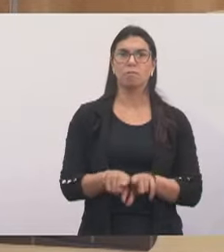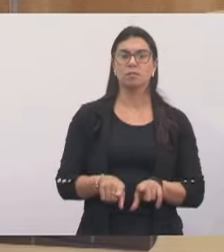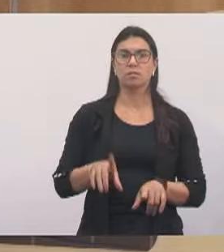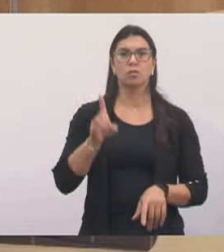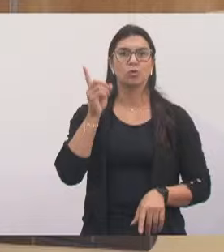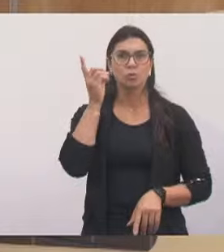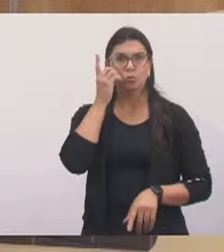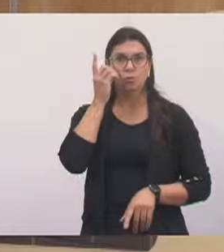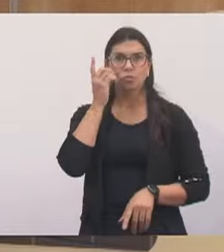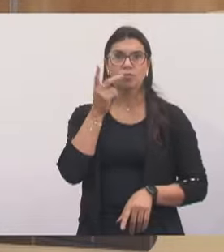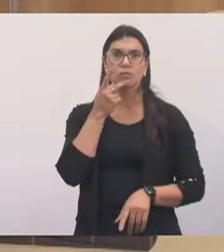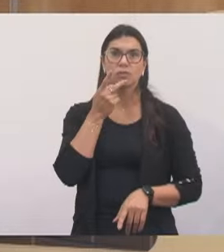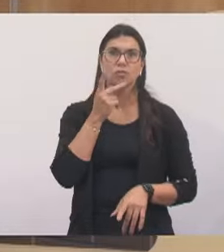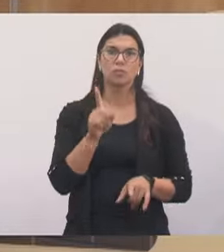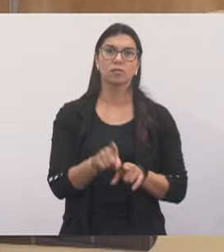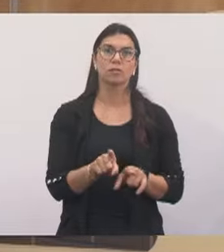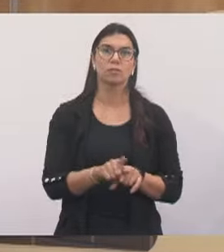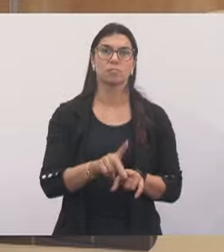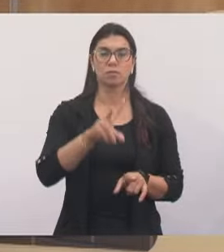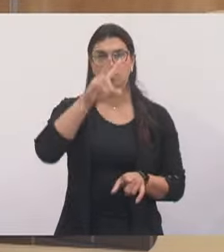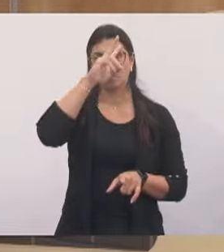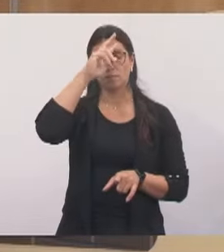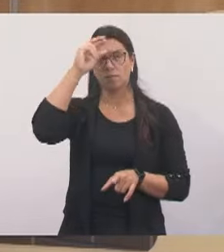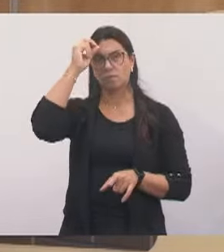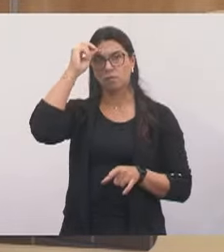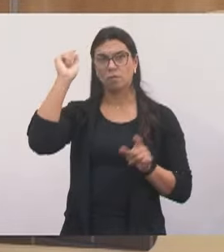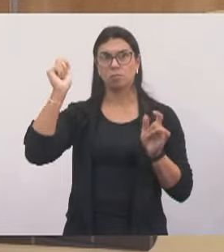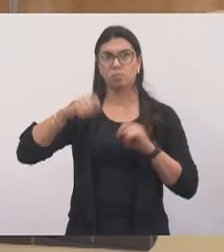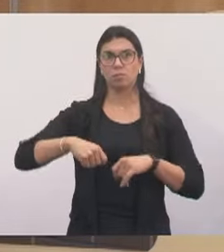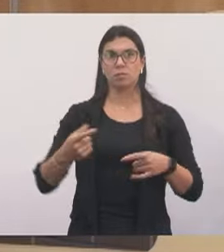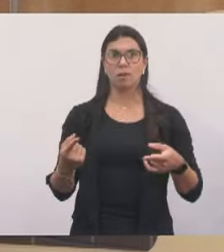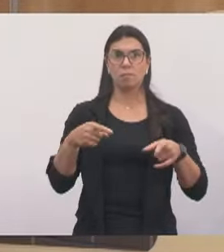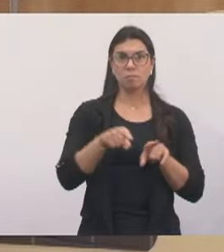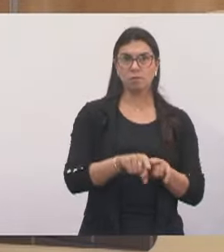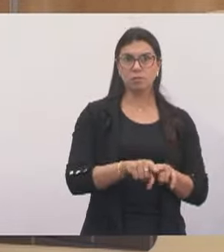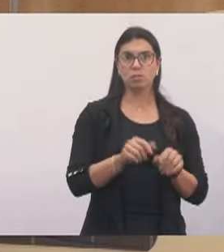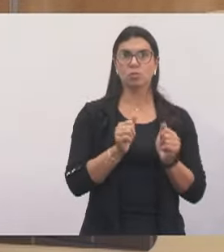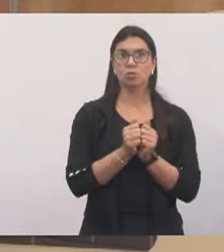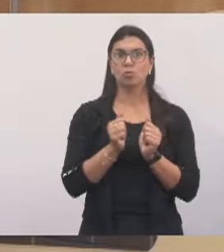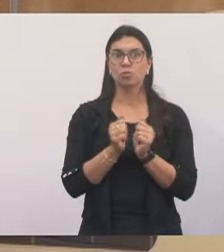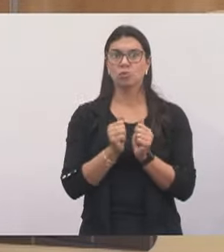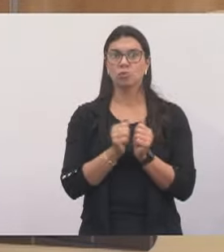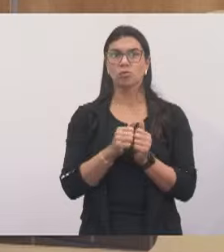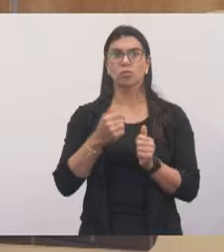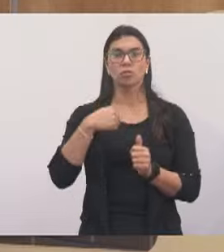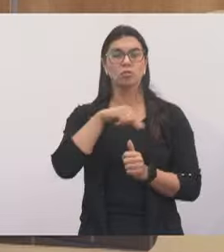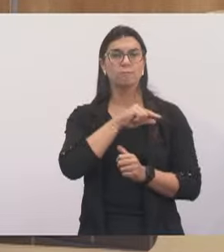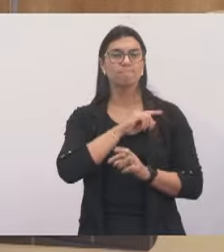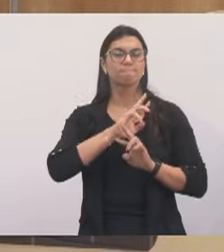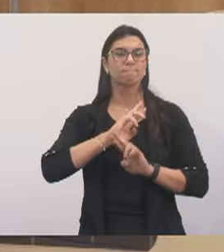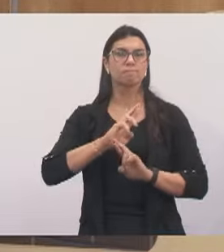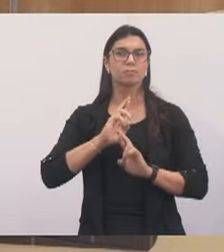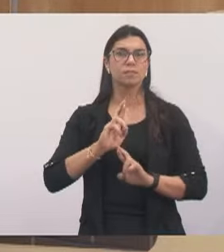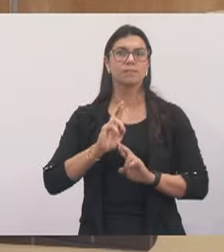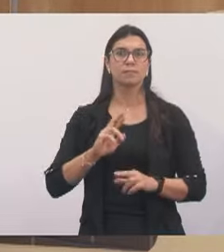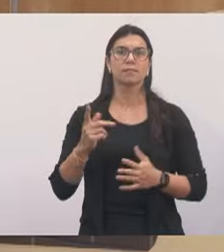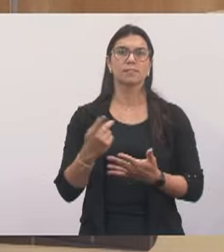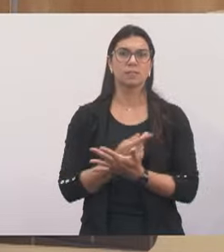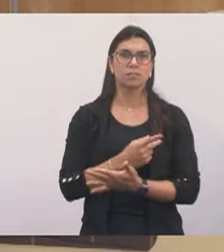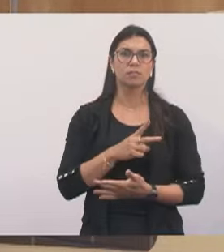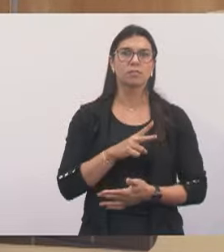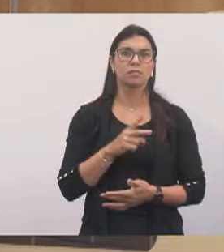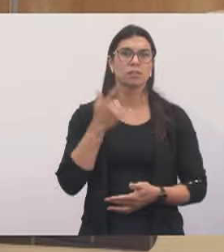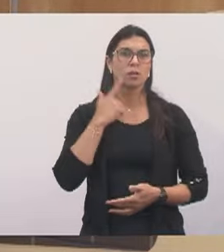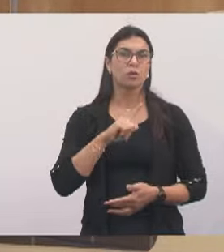Dudes que mencionou também, né, da prefeitura poder estar fazendo uma parceria com vocês, a gente torce para que realmente aconteça, né, para que